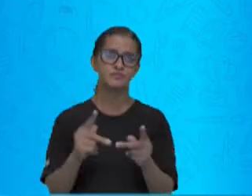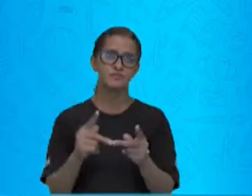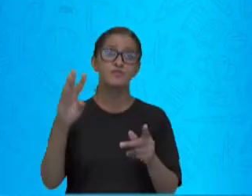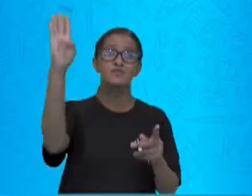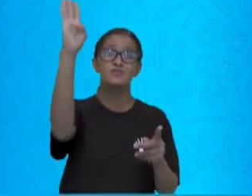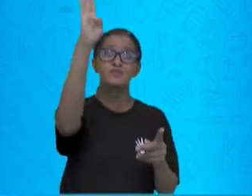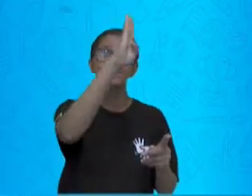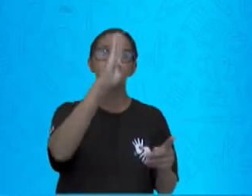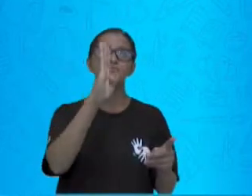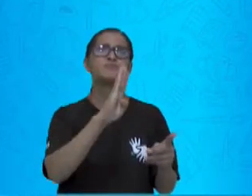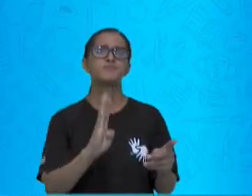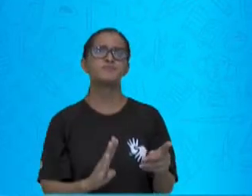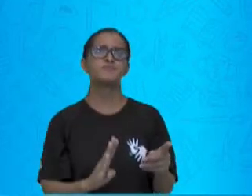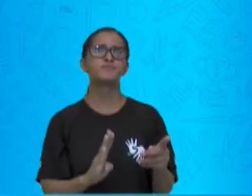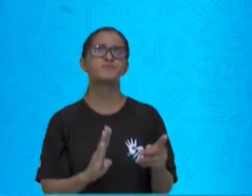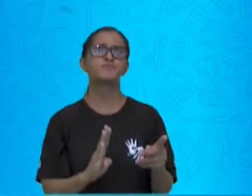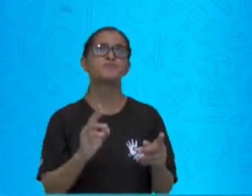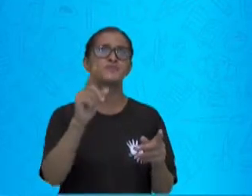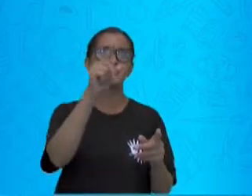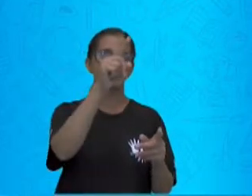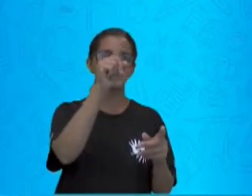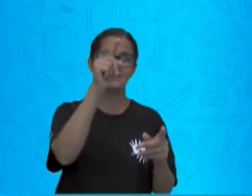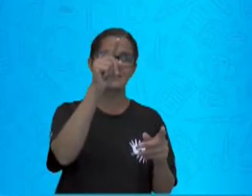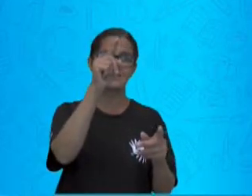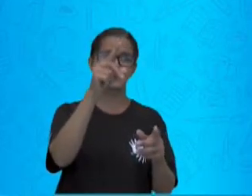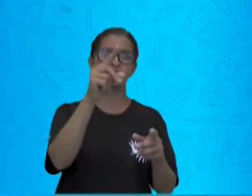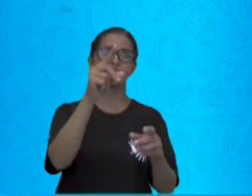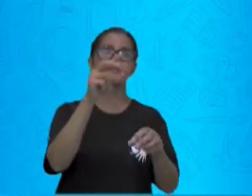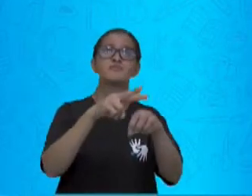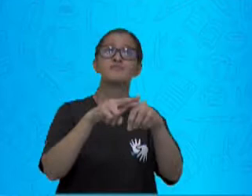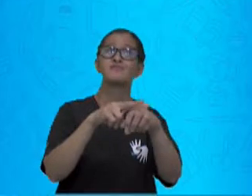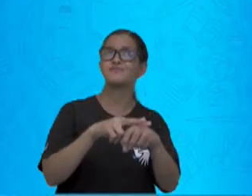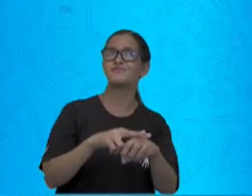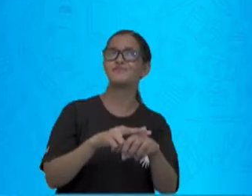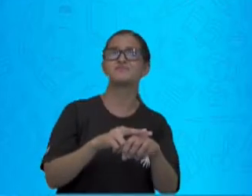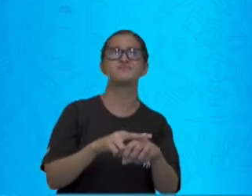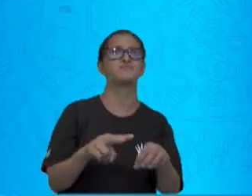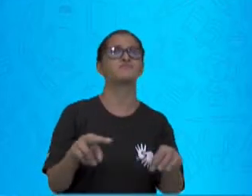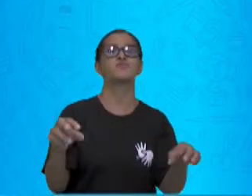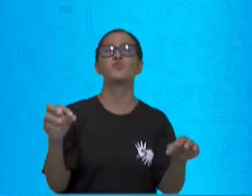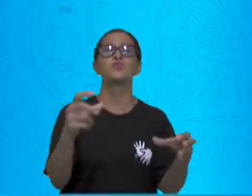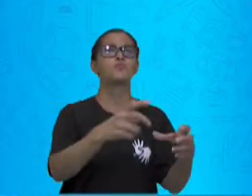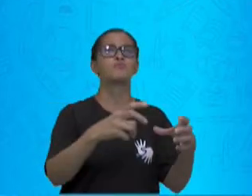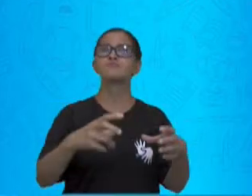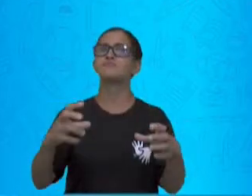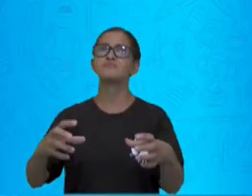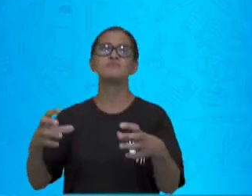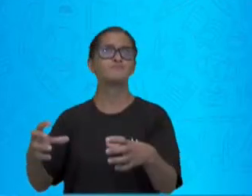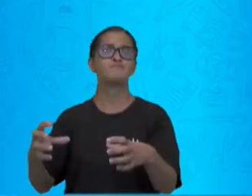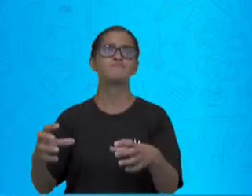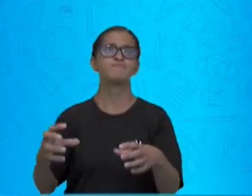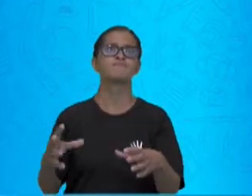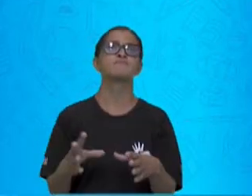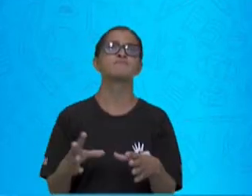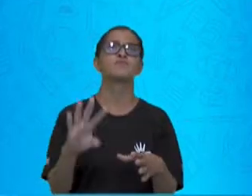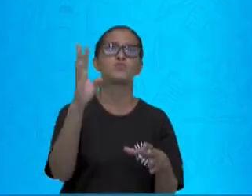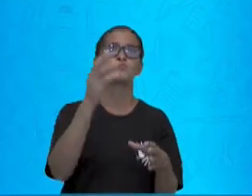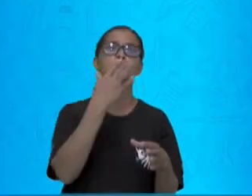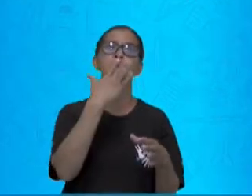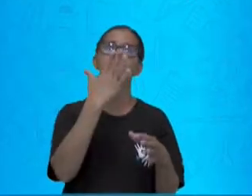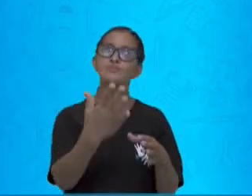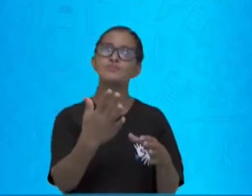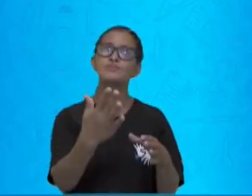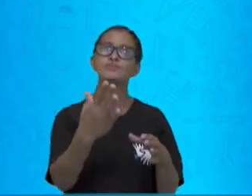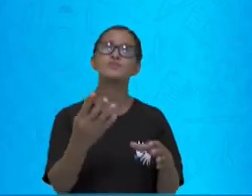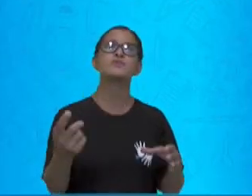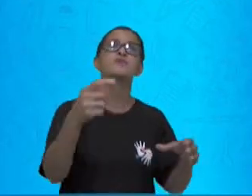eu já consegui colocar para vocês nas cores a divisão também por regiões. Tá? Então aqui nós